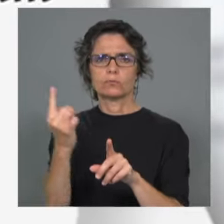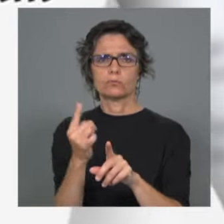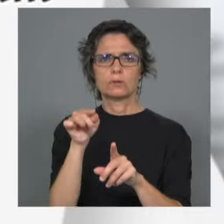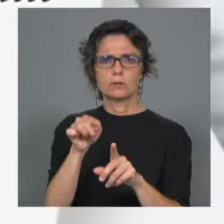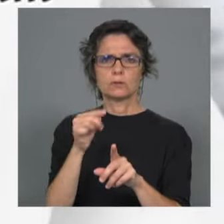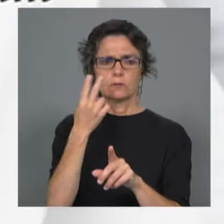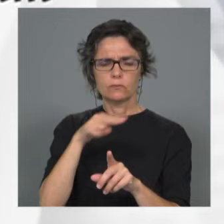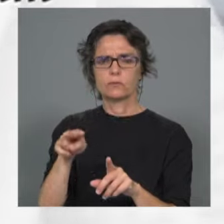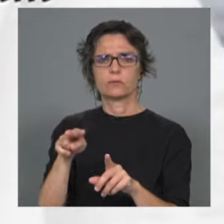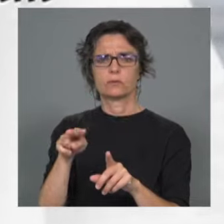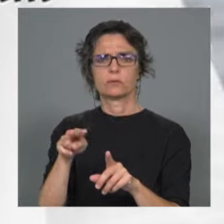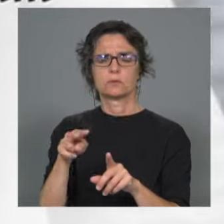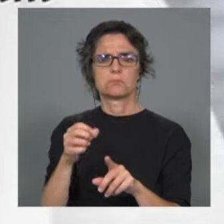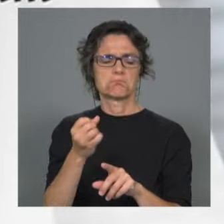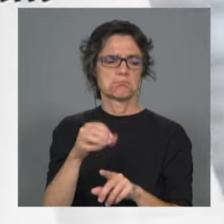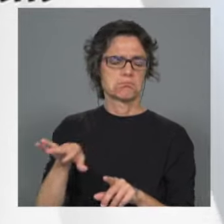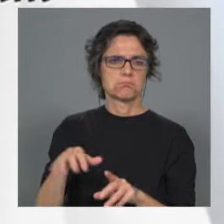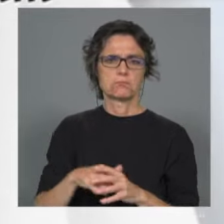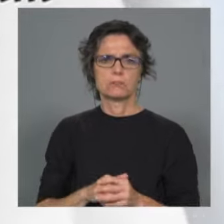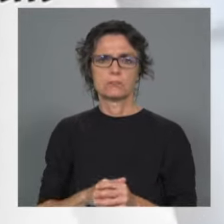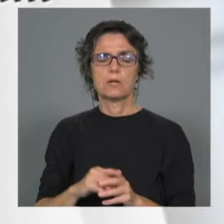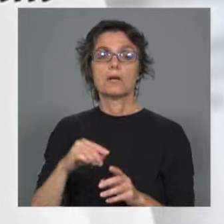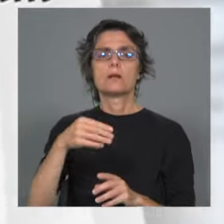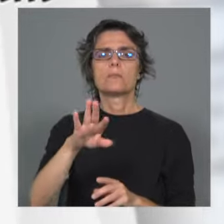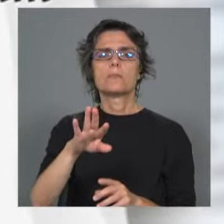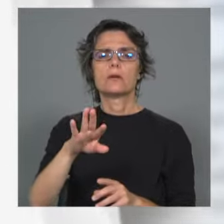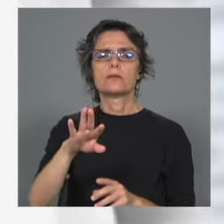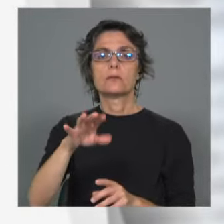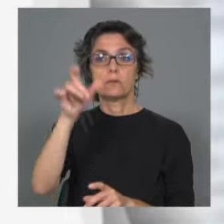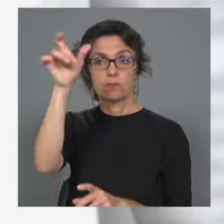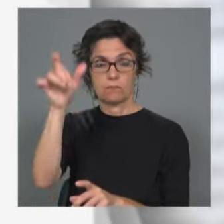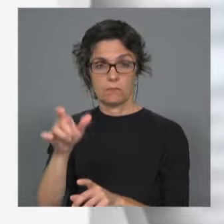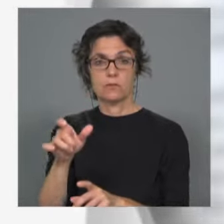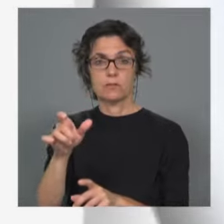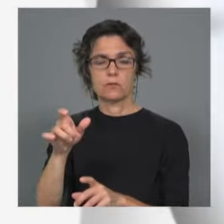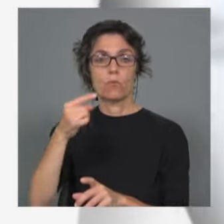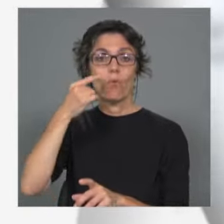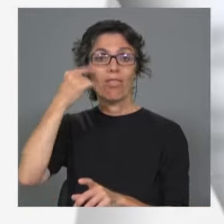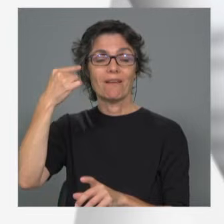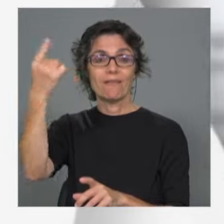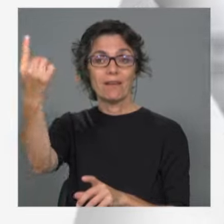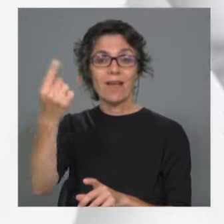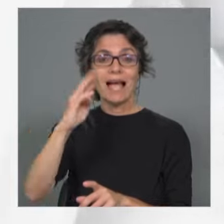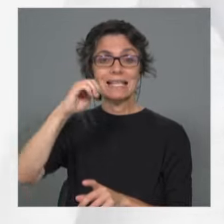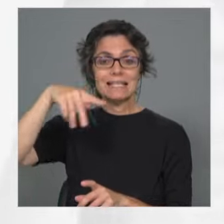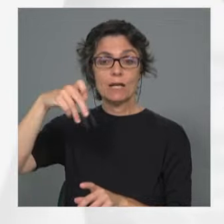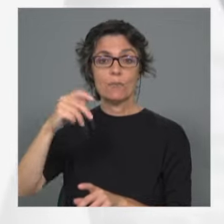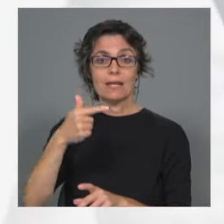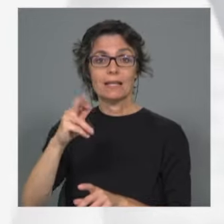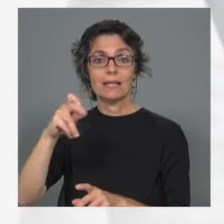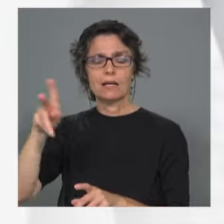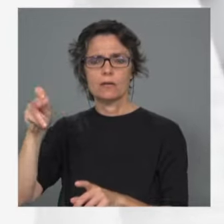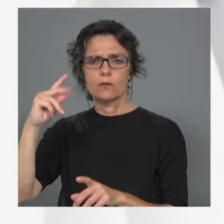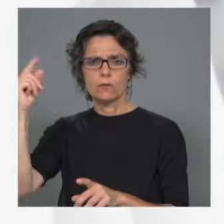viu e passou também adiante. Mas um samaritano que ia de viagem passou junto dele e, ao